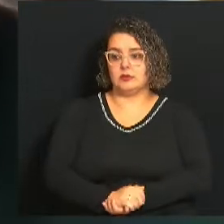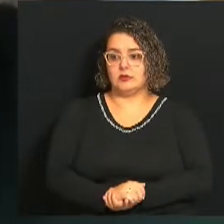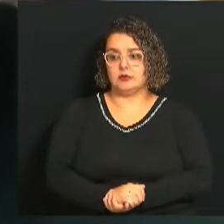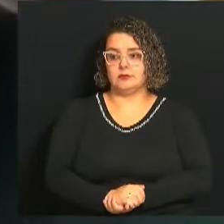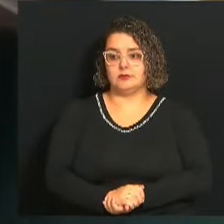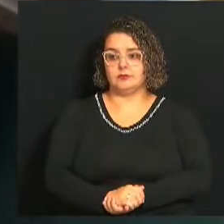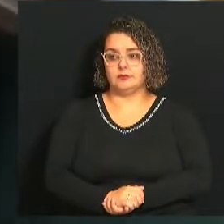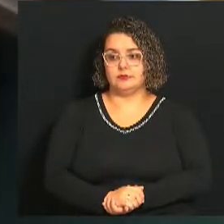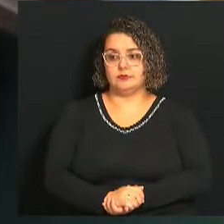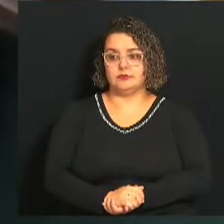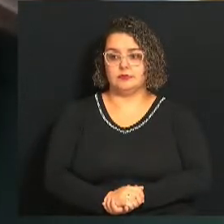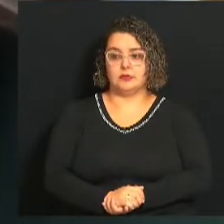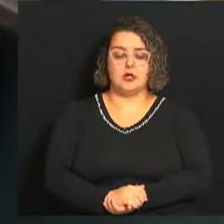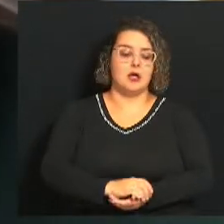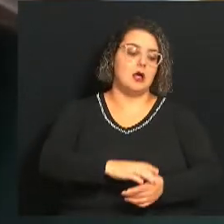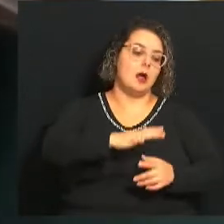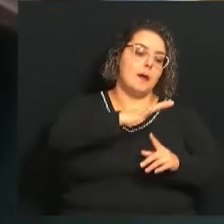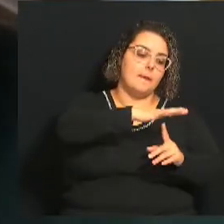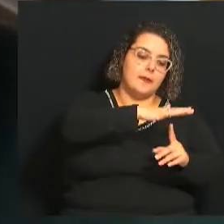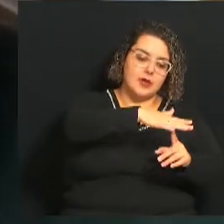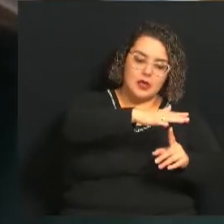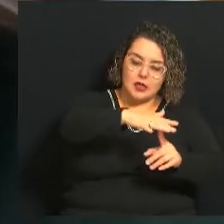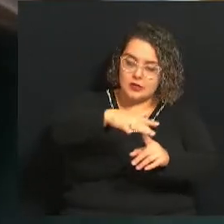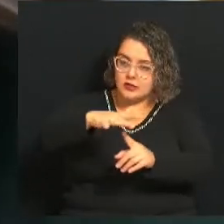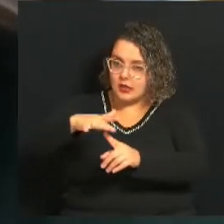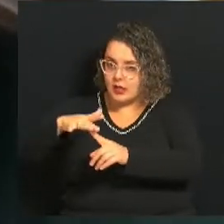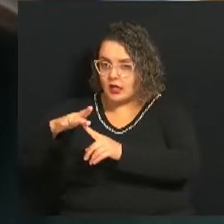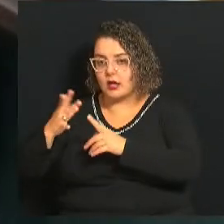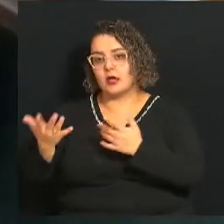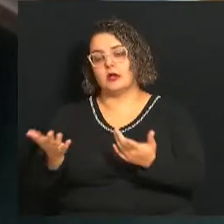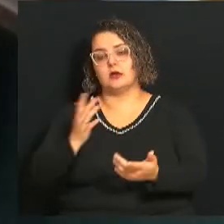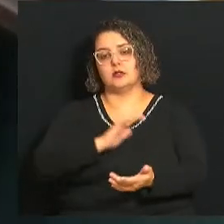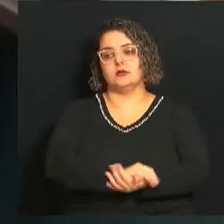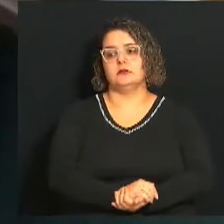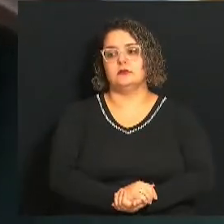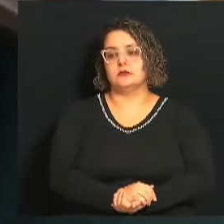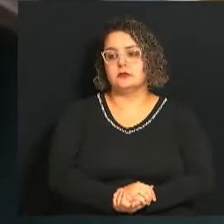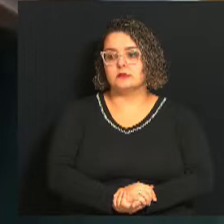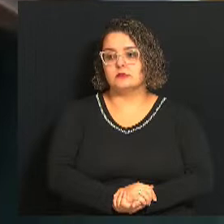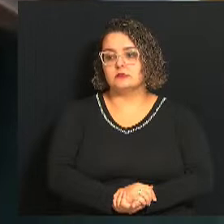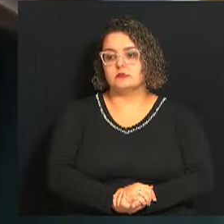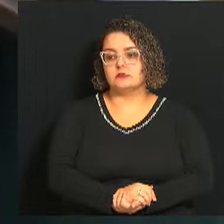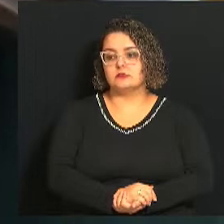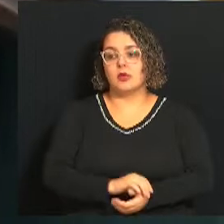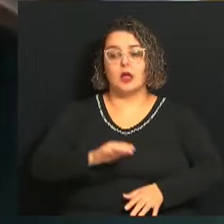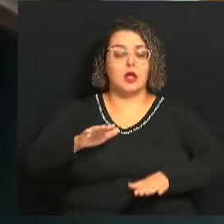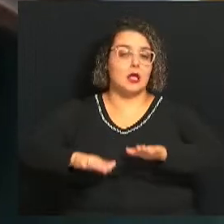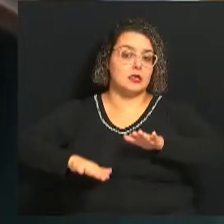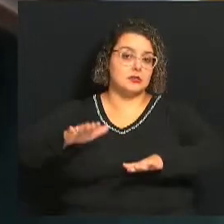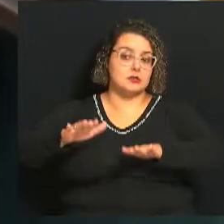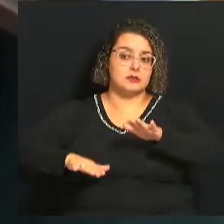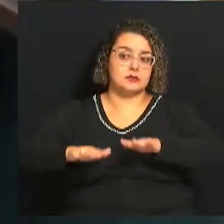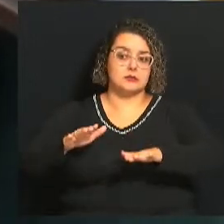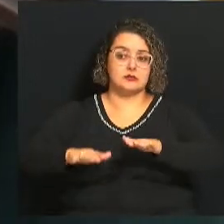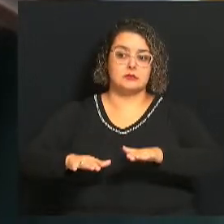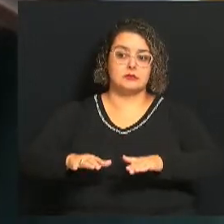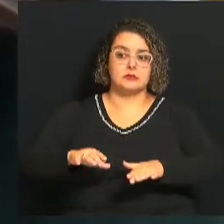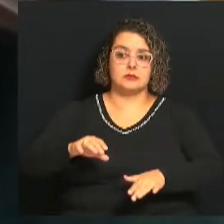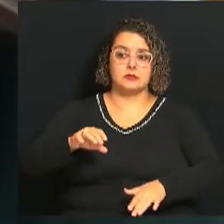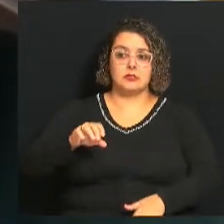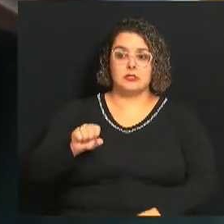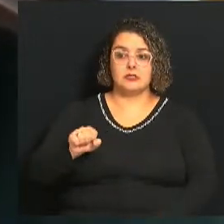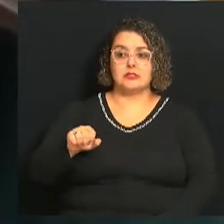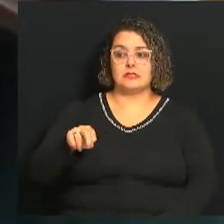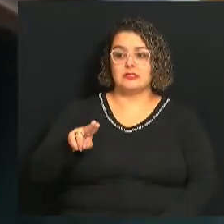fatores ambientais, fatores muitas vezes saudosistas, né?